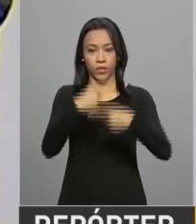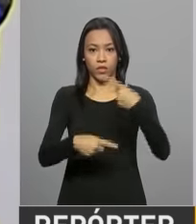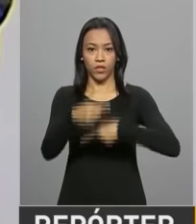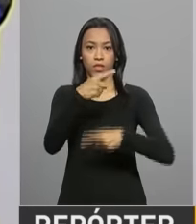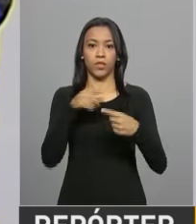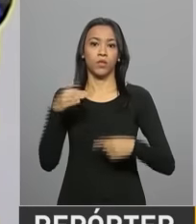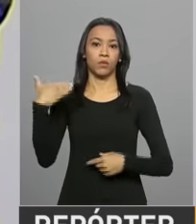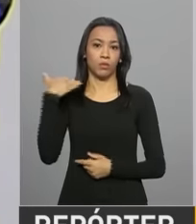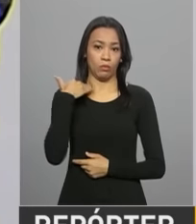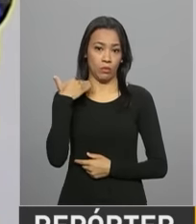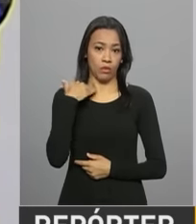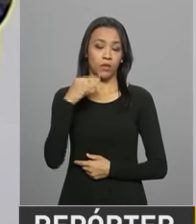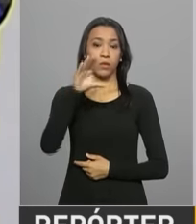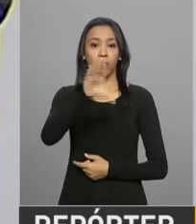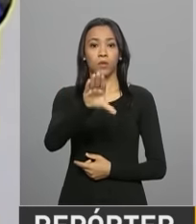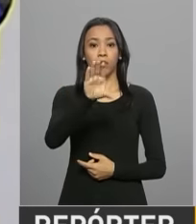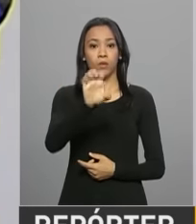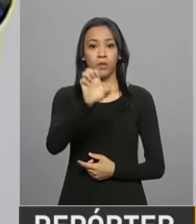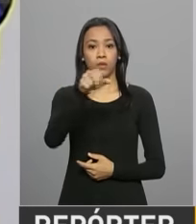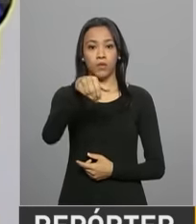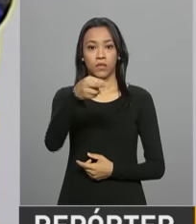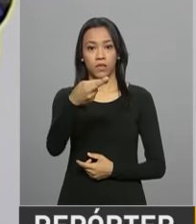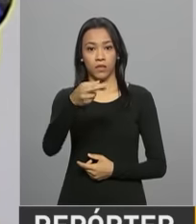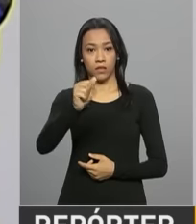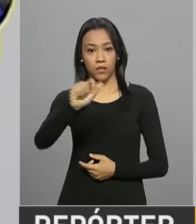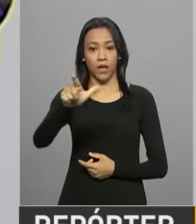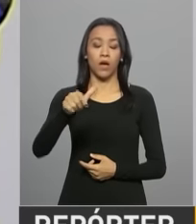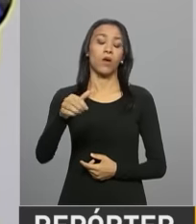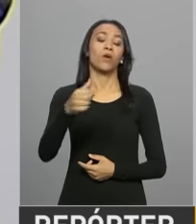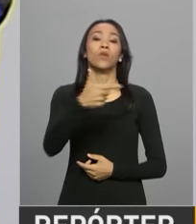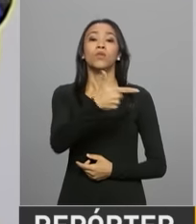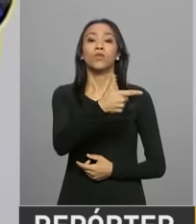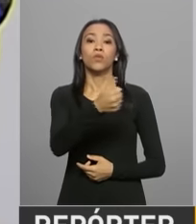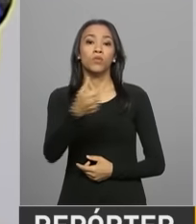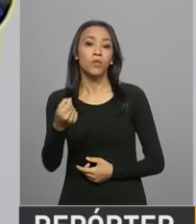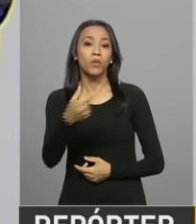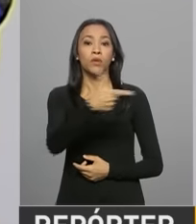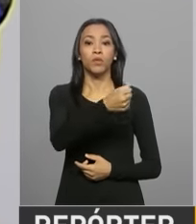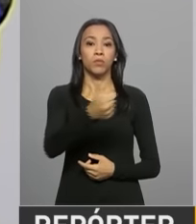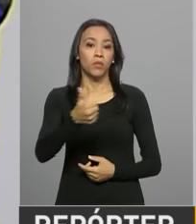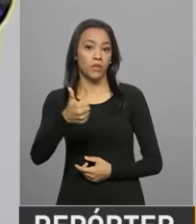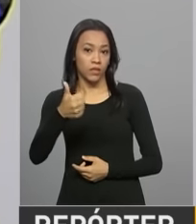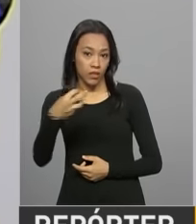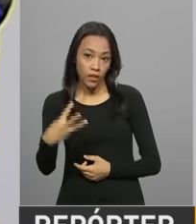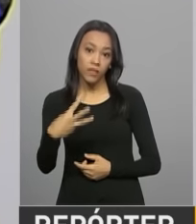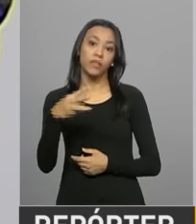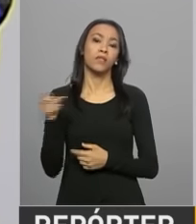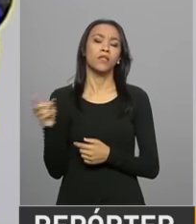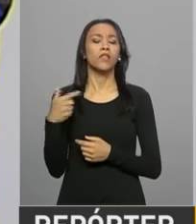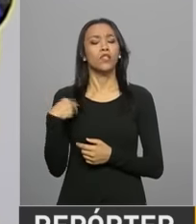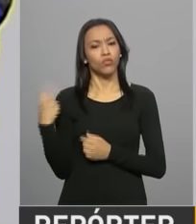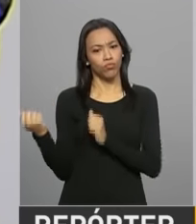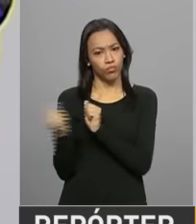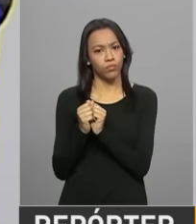Central, de 2000 a 2003, trabalhamos juntos no Banco Central no início do meu período.